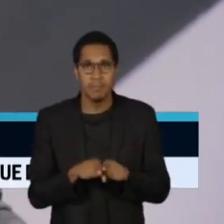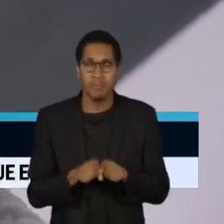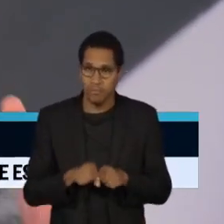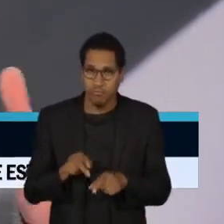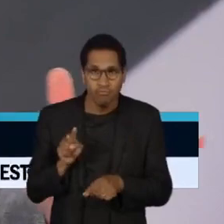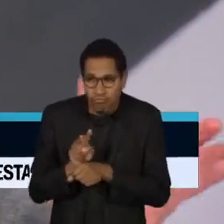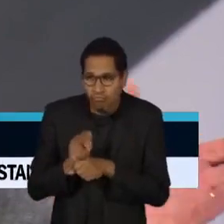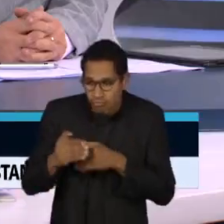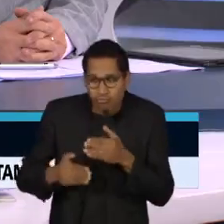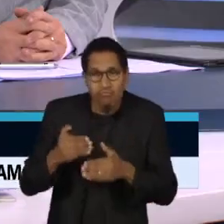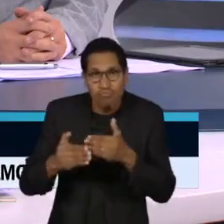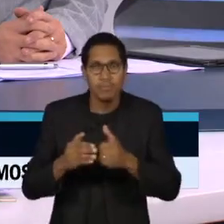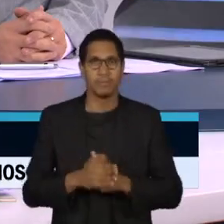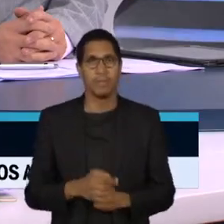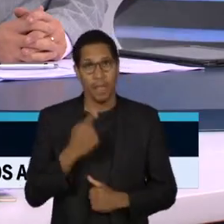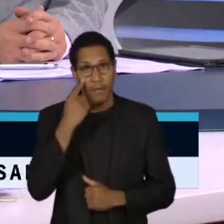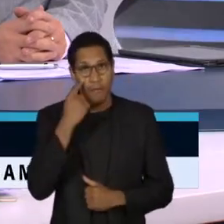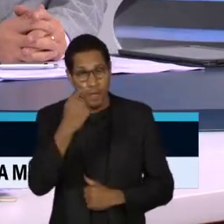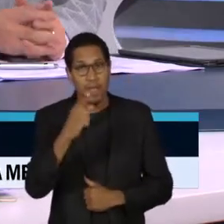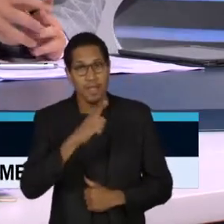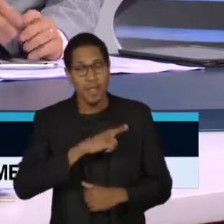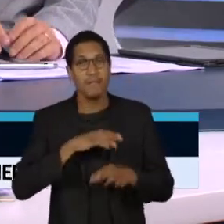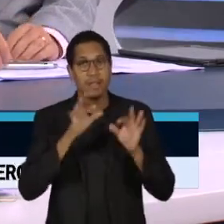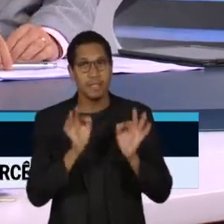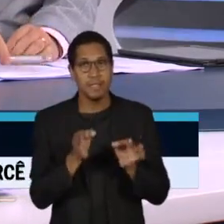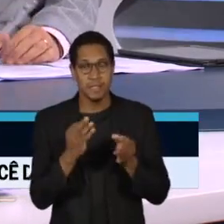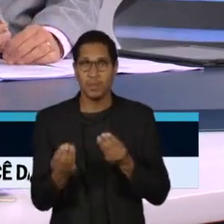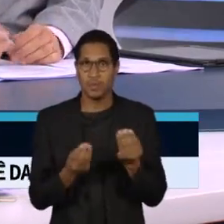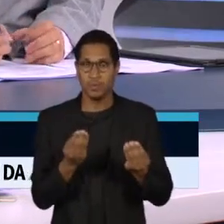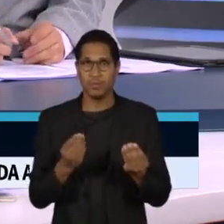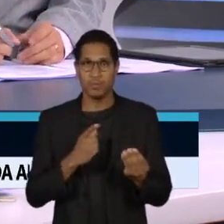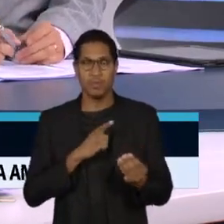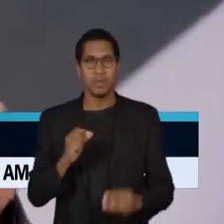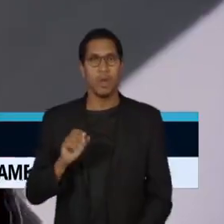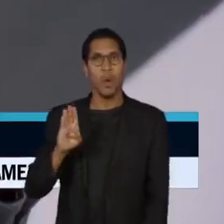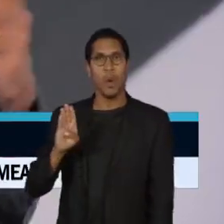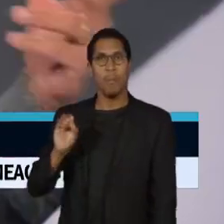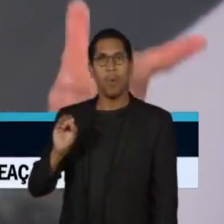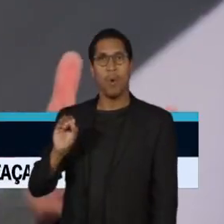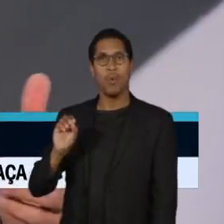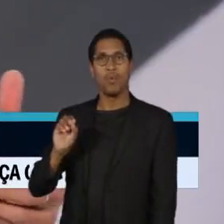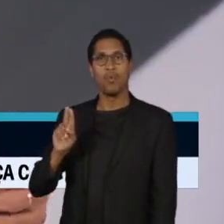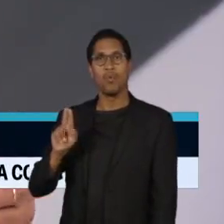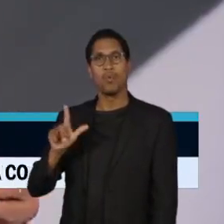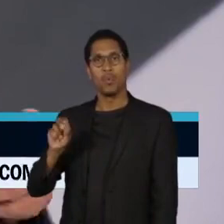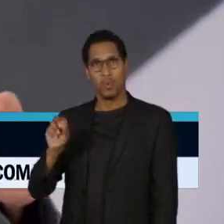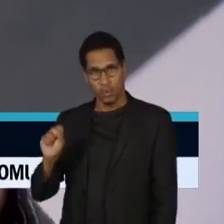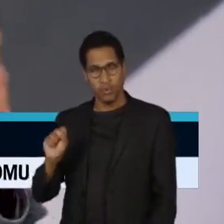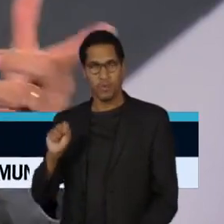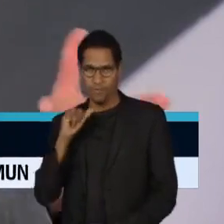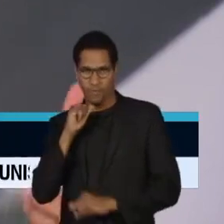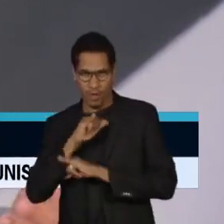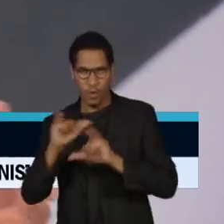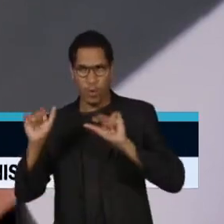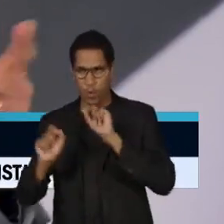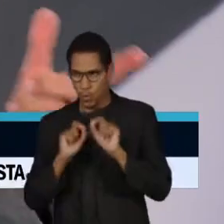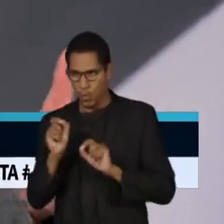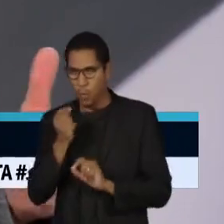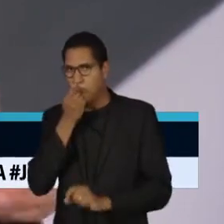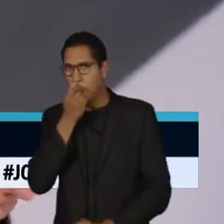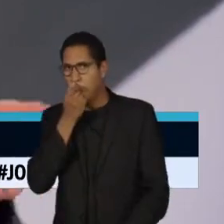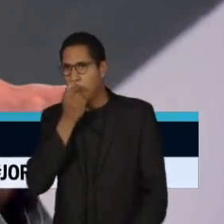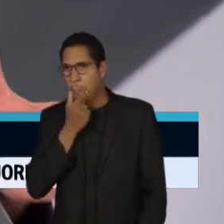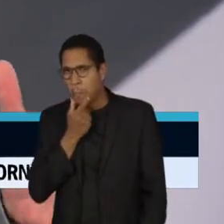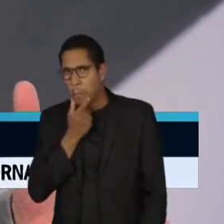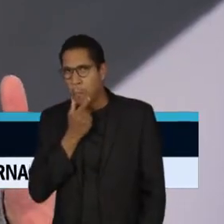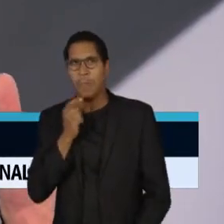muita preocupação, Sakamoto, Rodrigo, a declaração, por exemplo, do Boulos, dizendo que ia rever os decretos, o novo